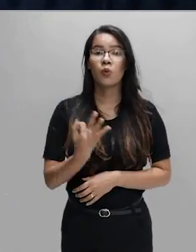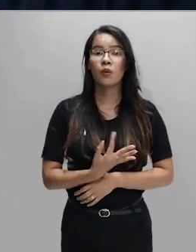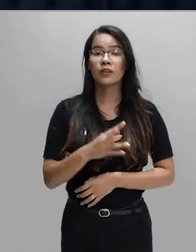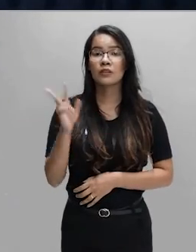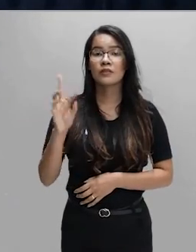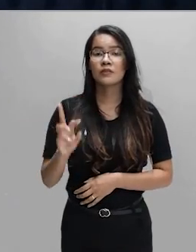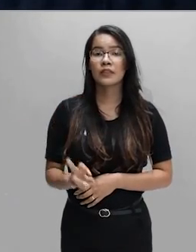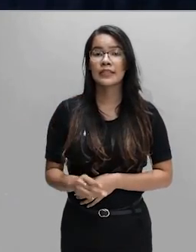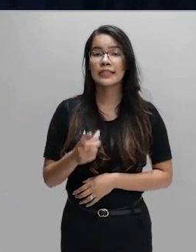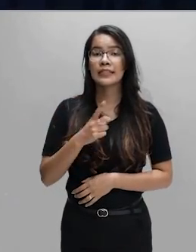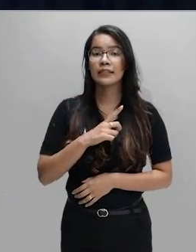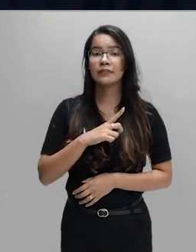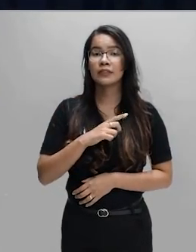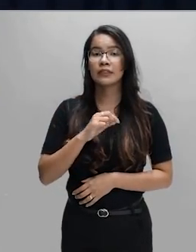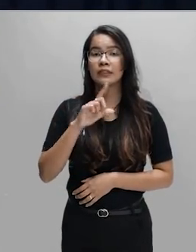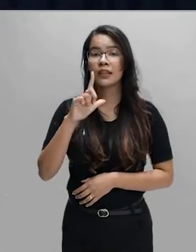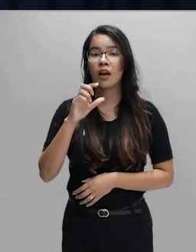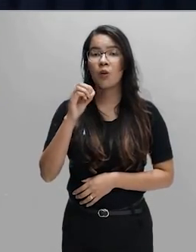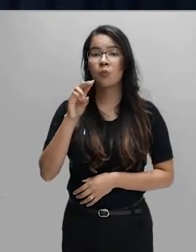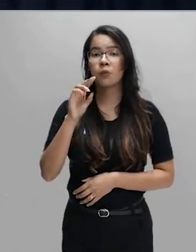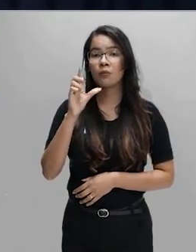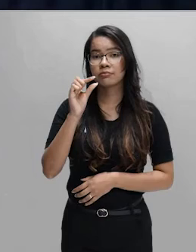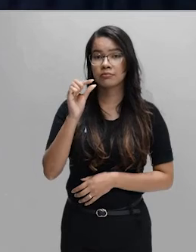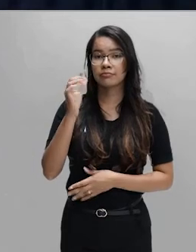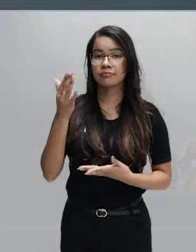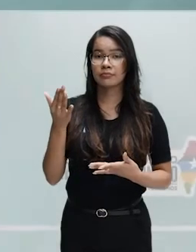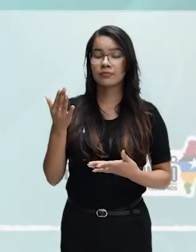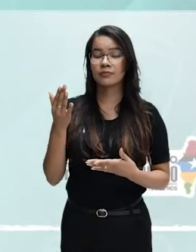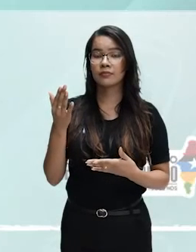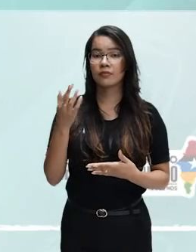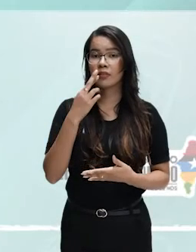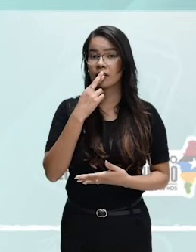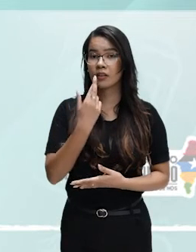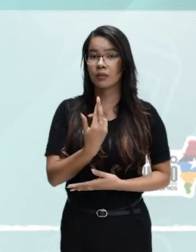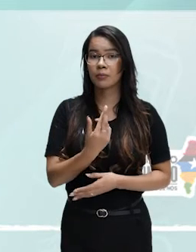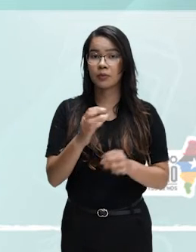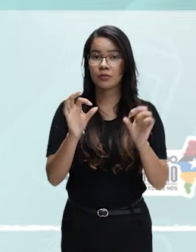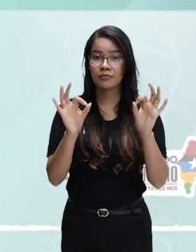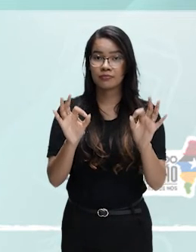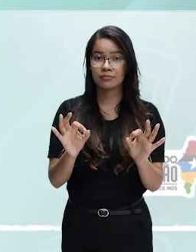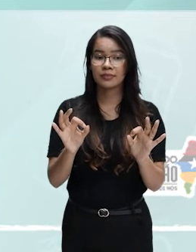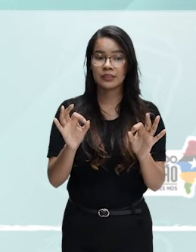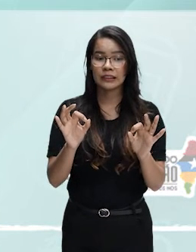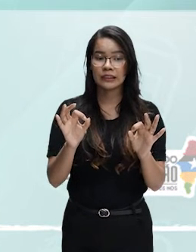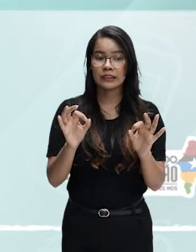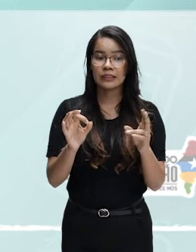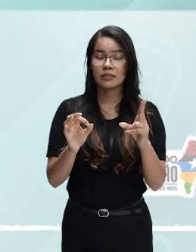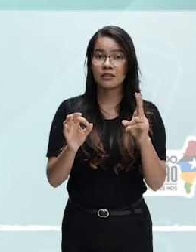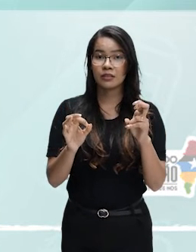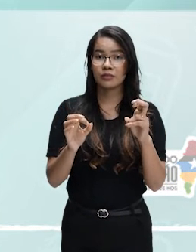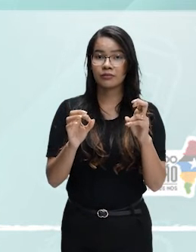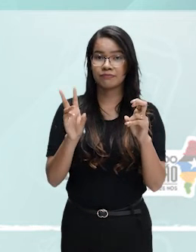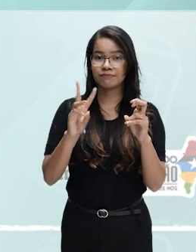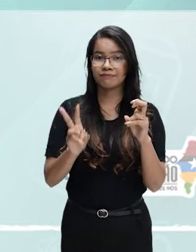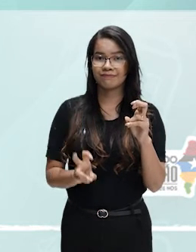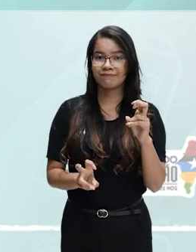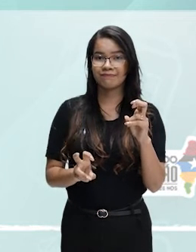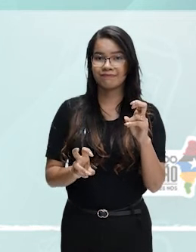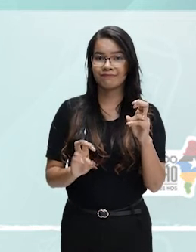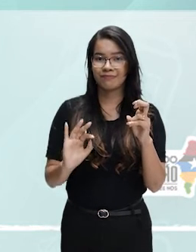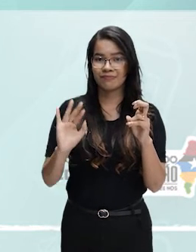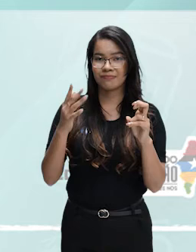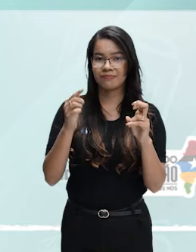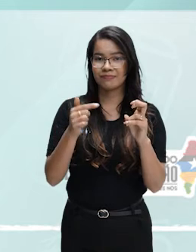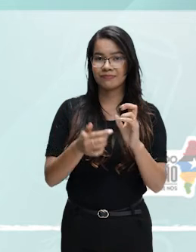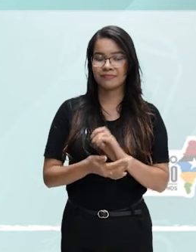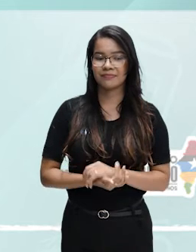vezes houve o ligar, desligar? De acordo com as informações do texto e do gráfico, 5 vezes houve esse